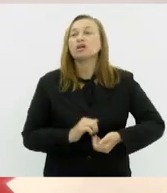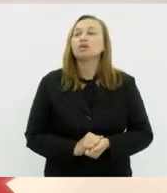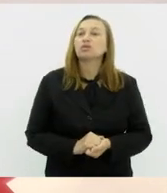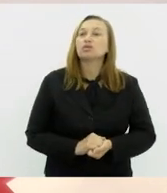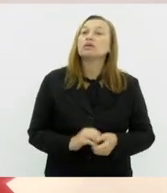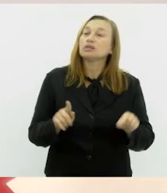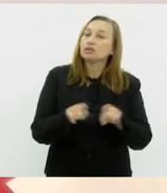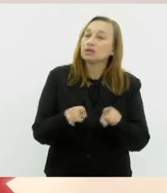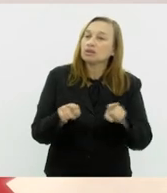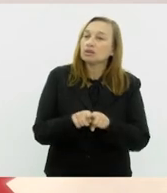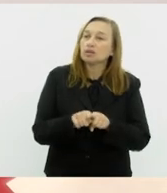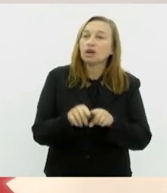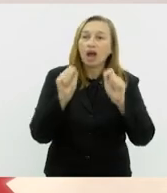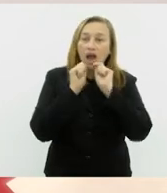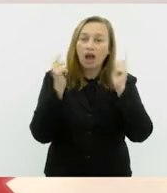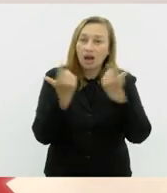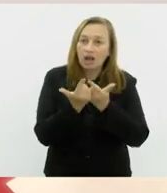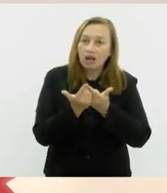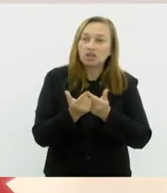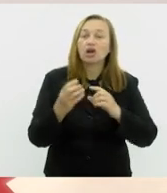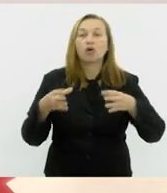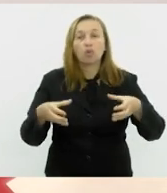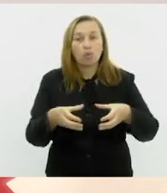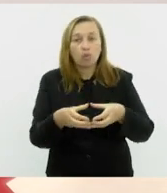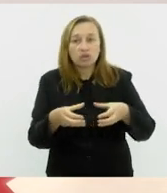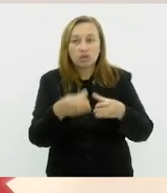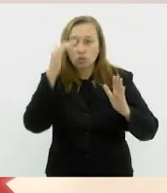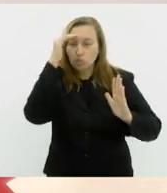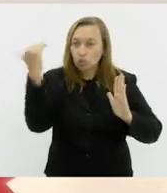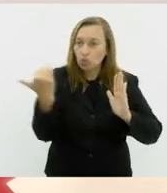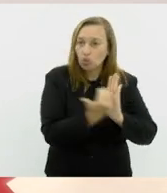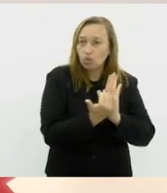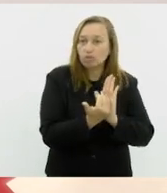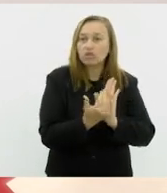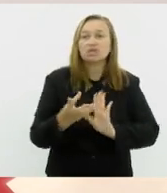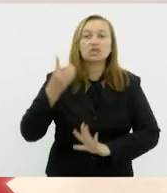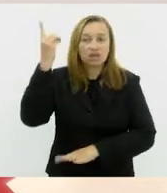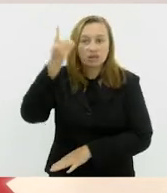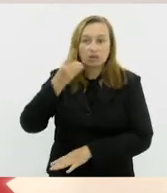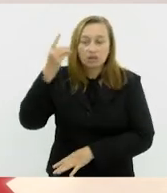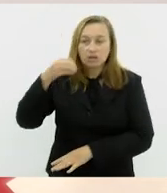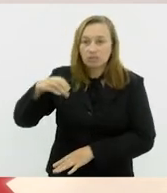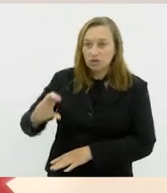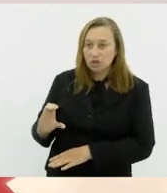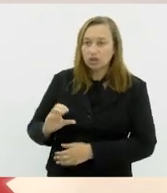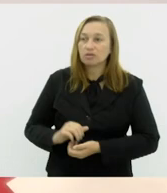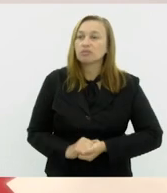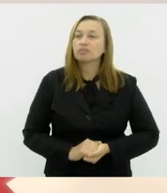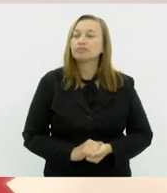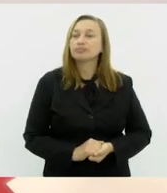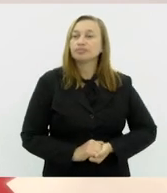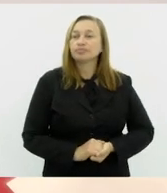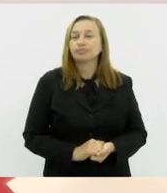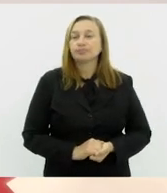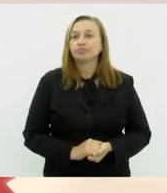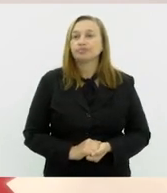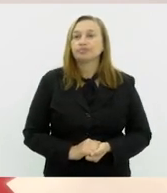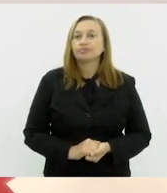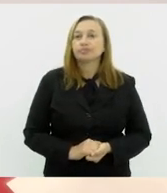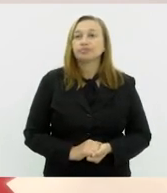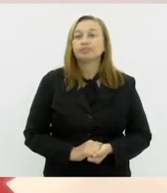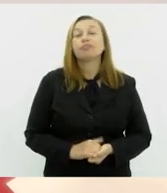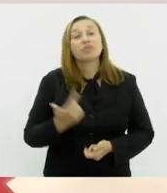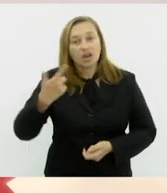e também da Alerj, aqui a comissão, né, presidida pelo, do cúmplice presidida pelo deputado Carlos Mink.